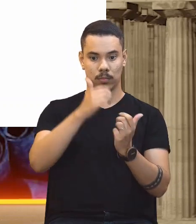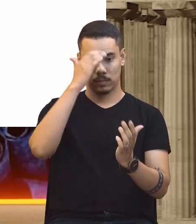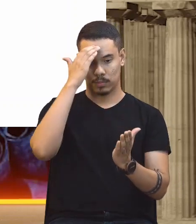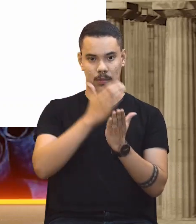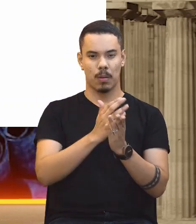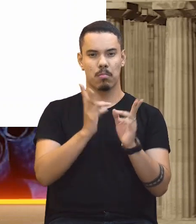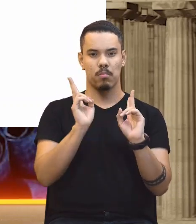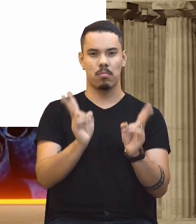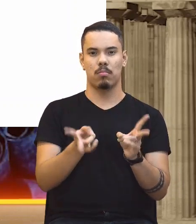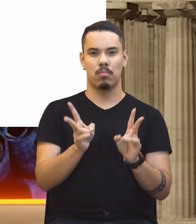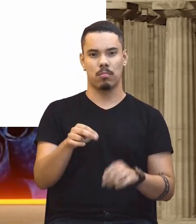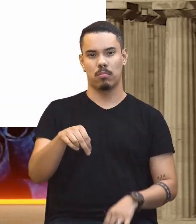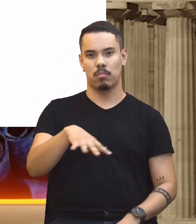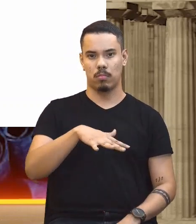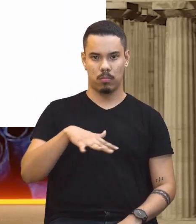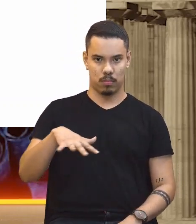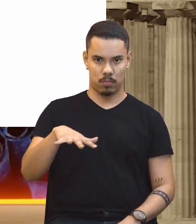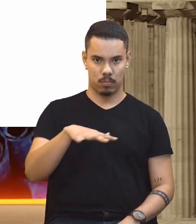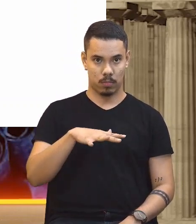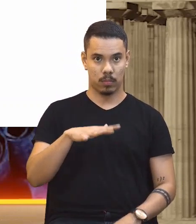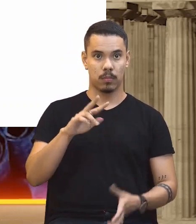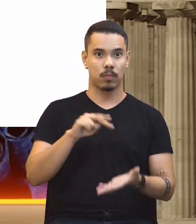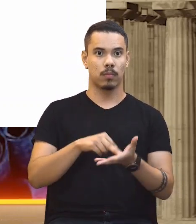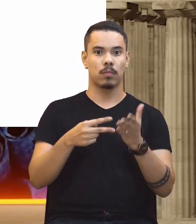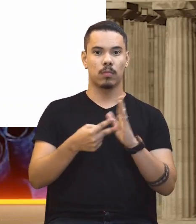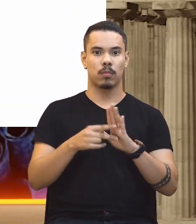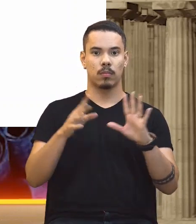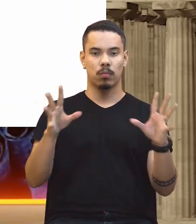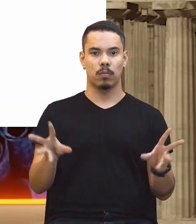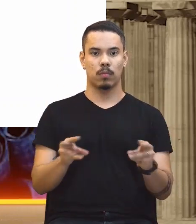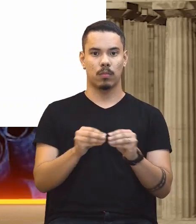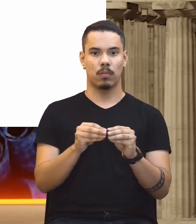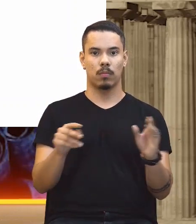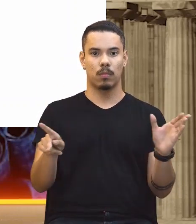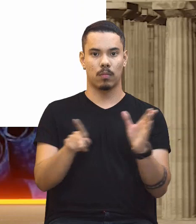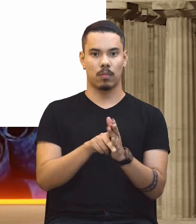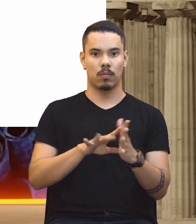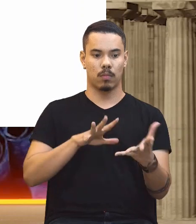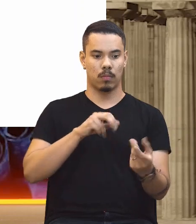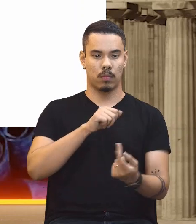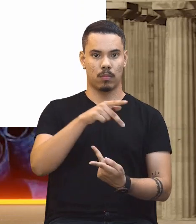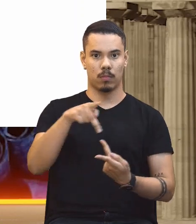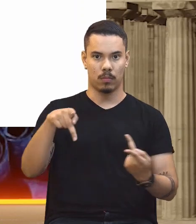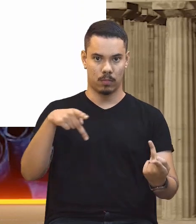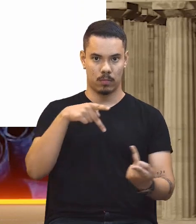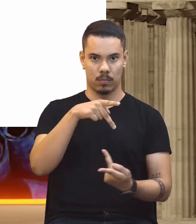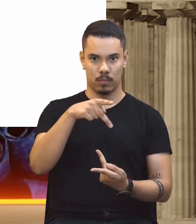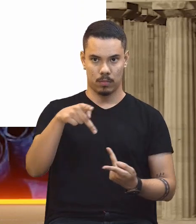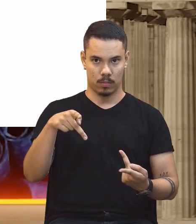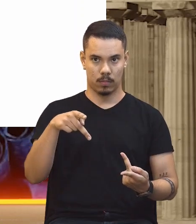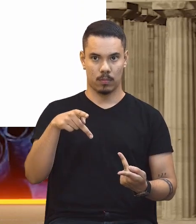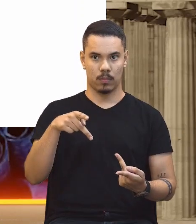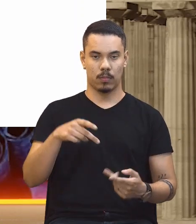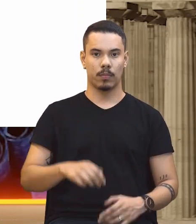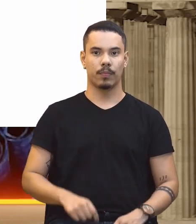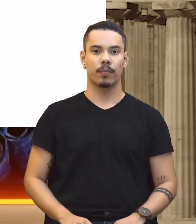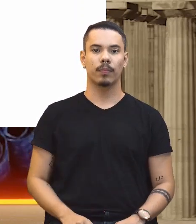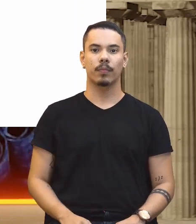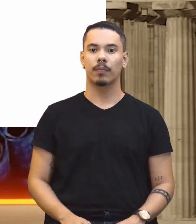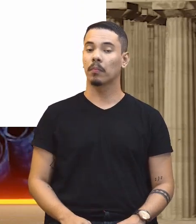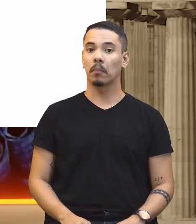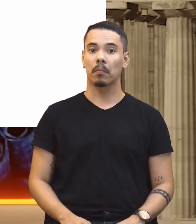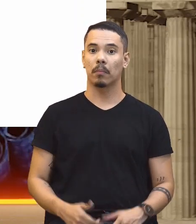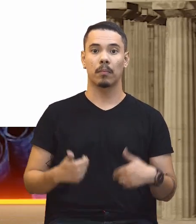mesmo caminho, chega-se ao universal. E aí? Qual é